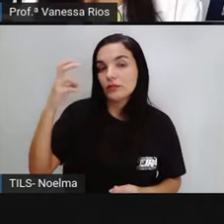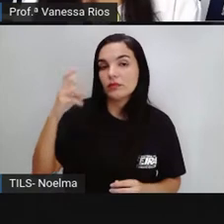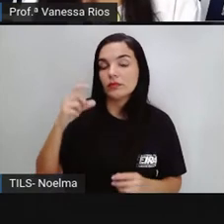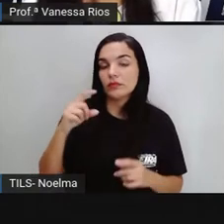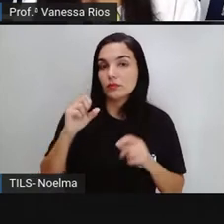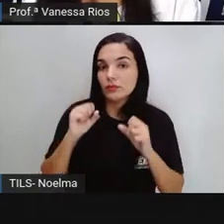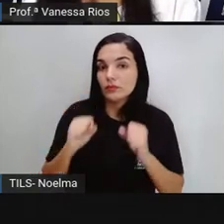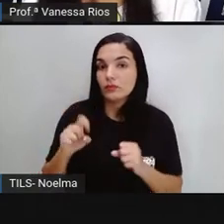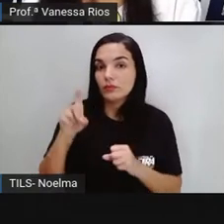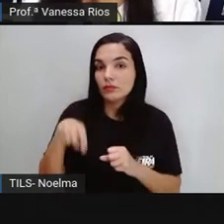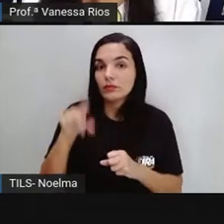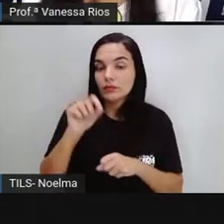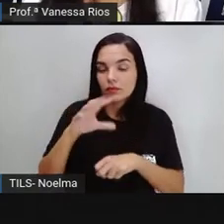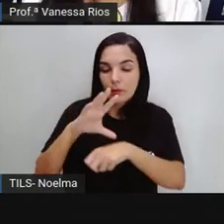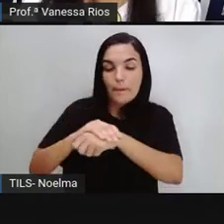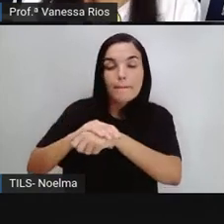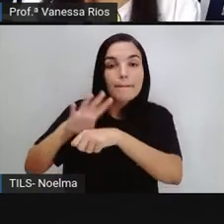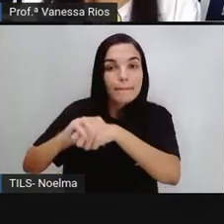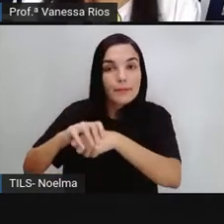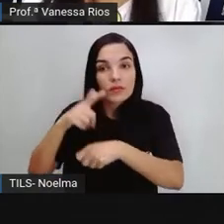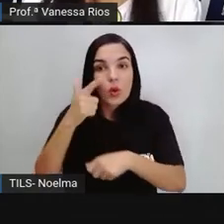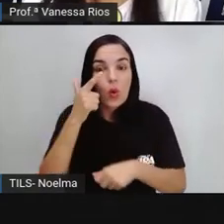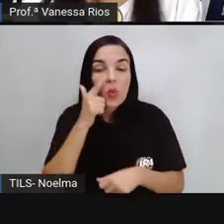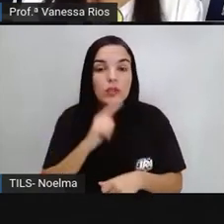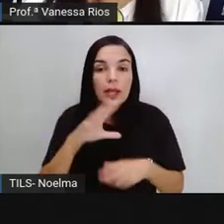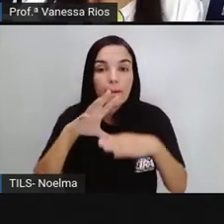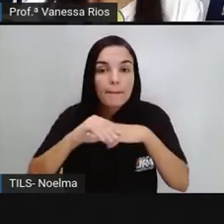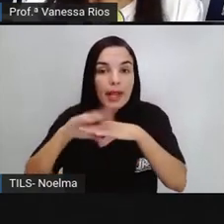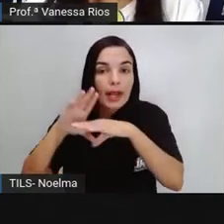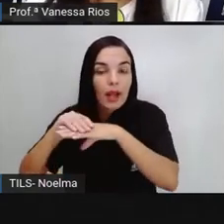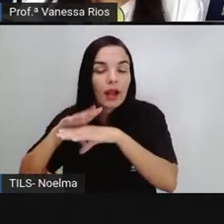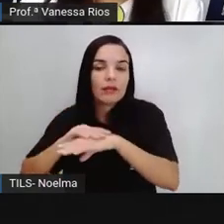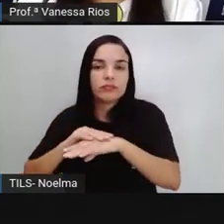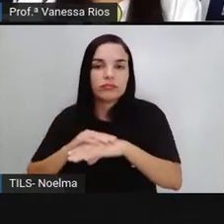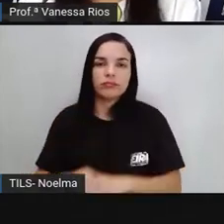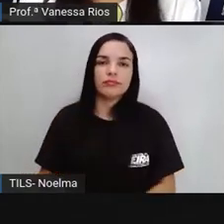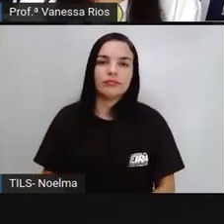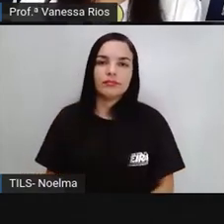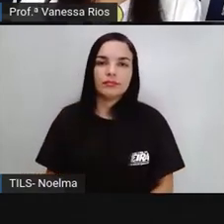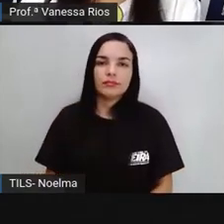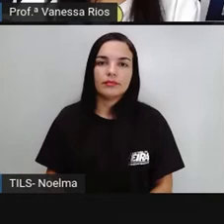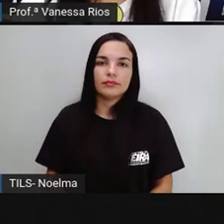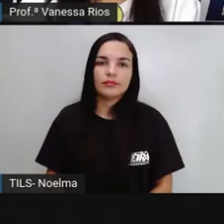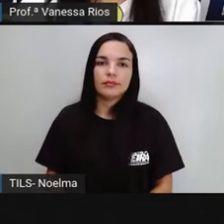Então, por isso são chamados de patrimônio cultural material.